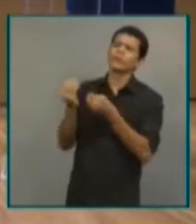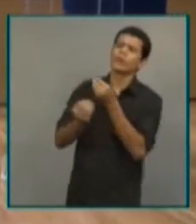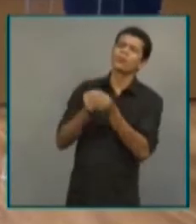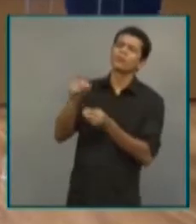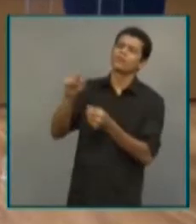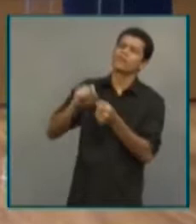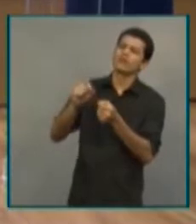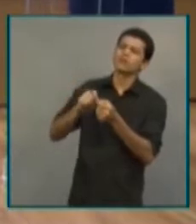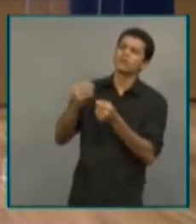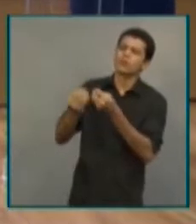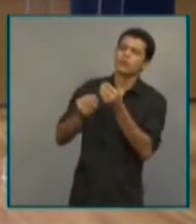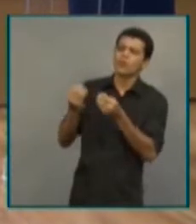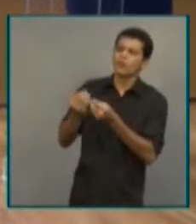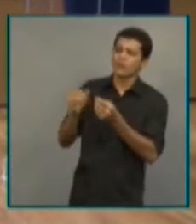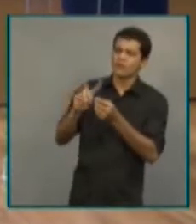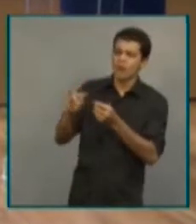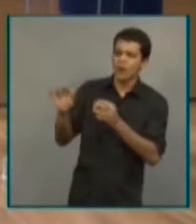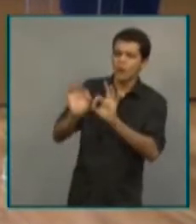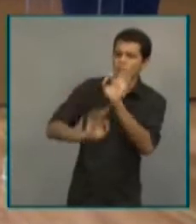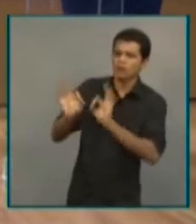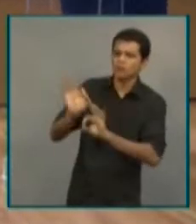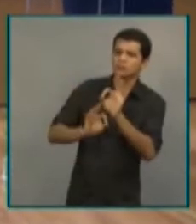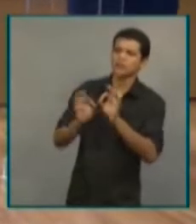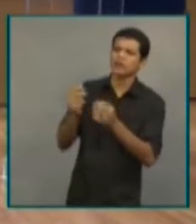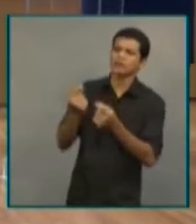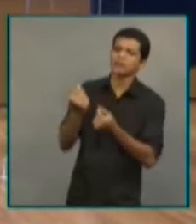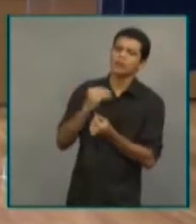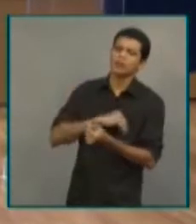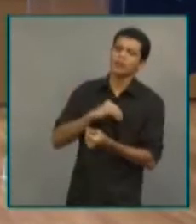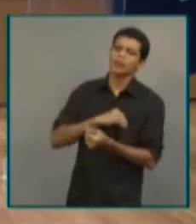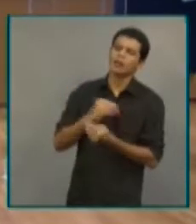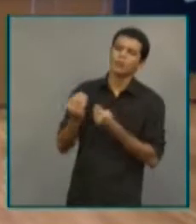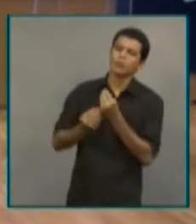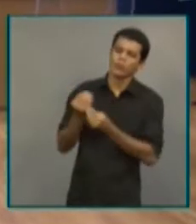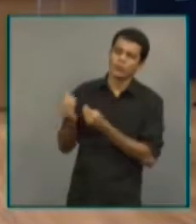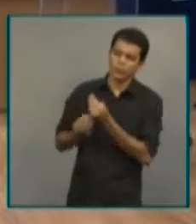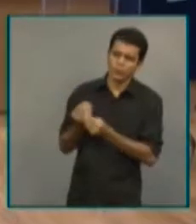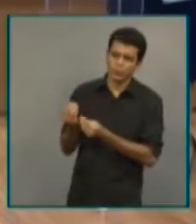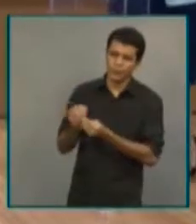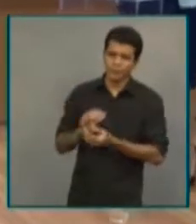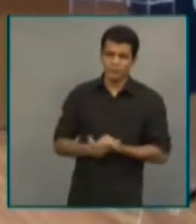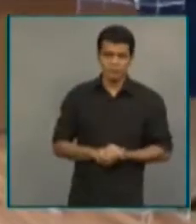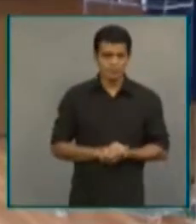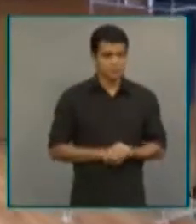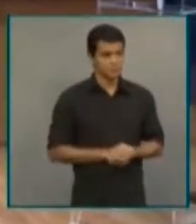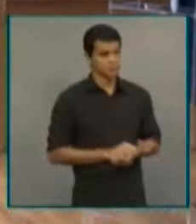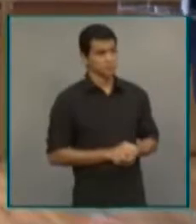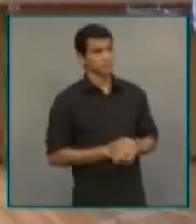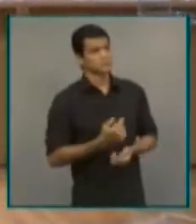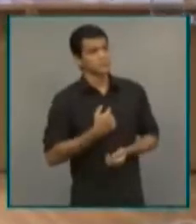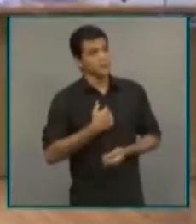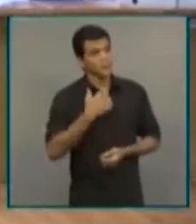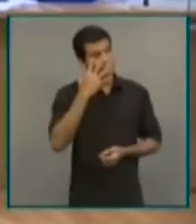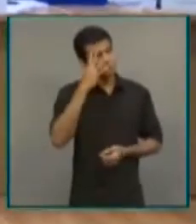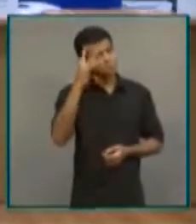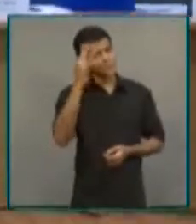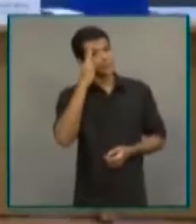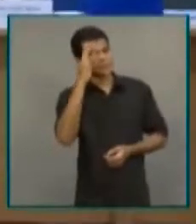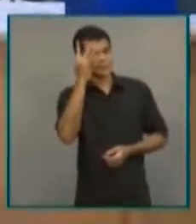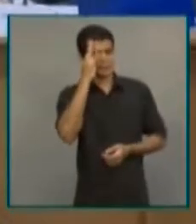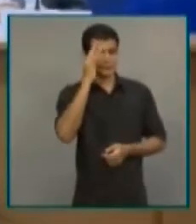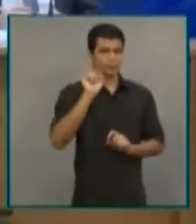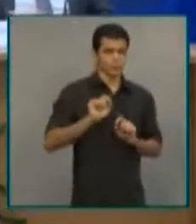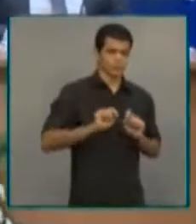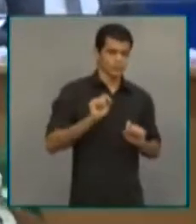Candidato, eu penso Santos, que 1 minuto e 30 segundos para a resposta. Eu penso que, para a